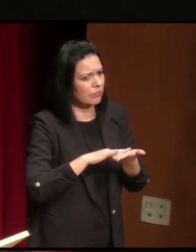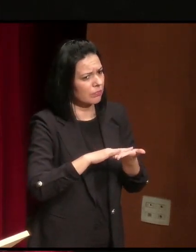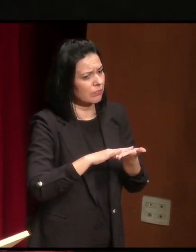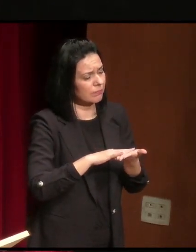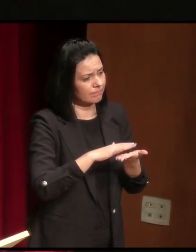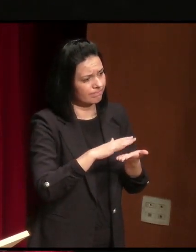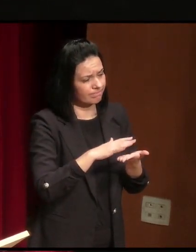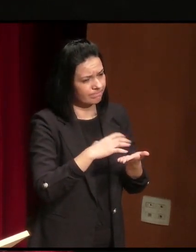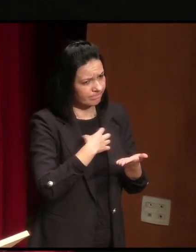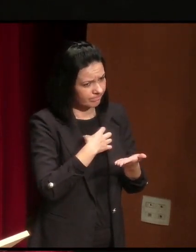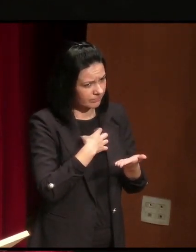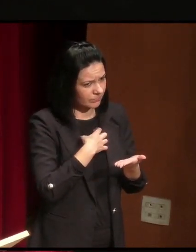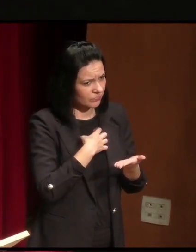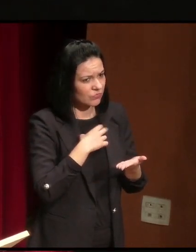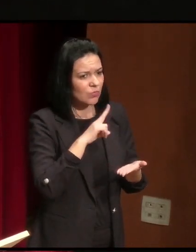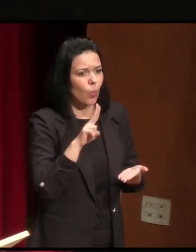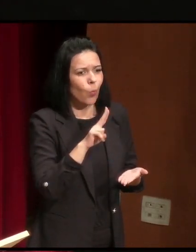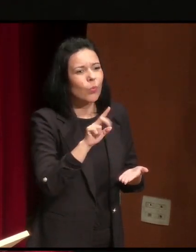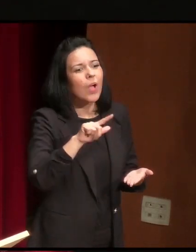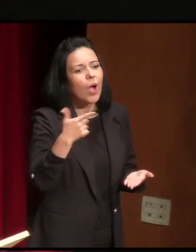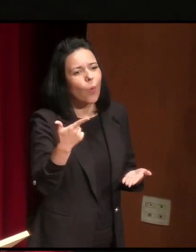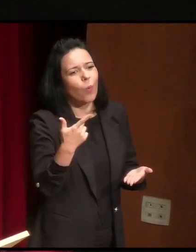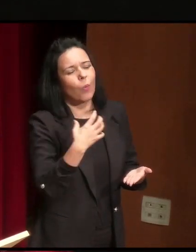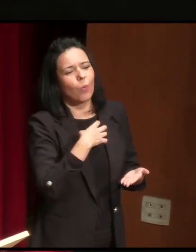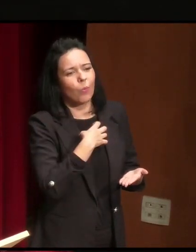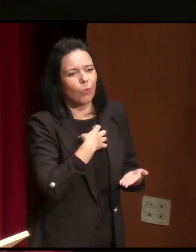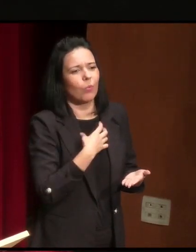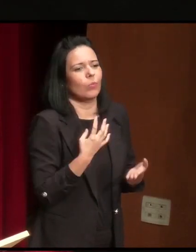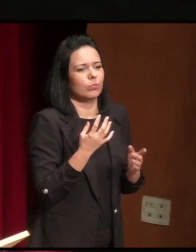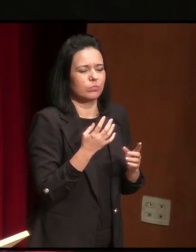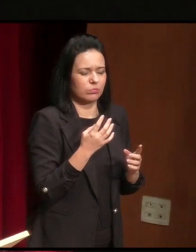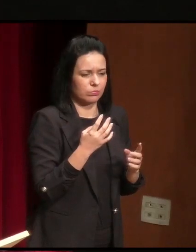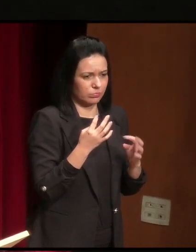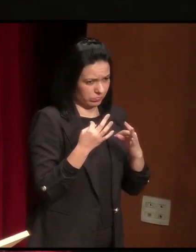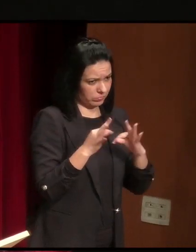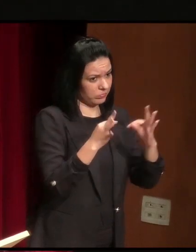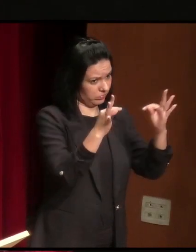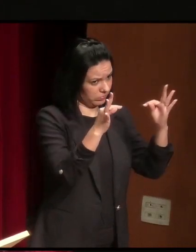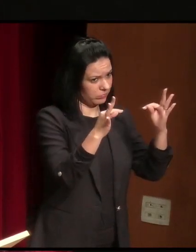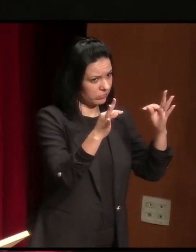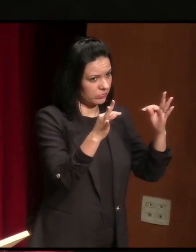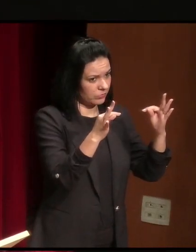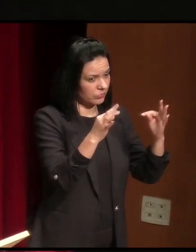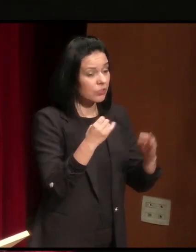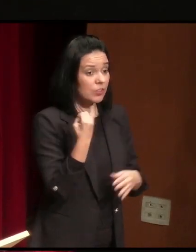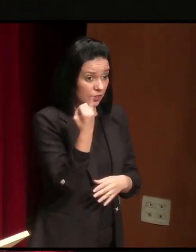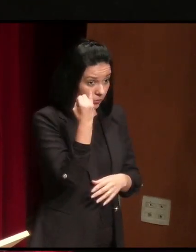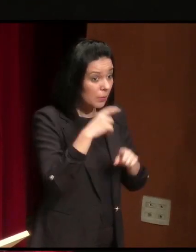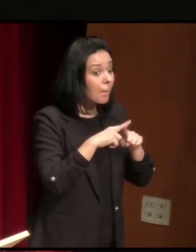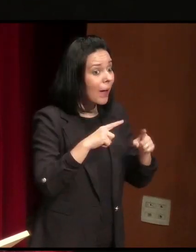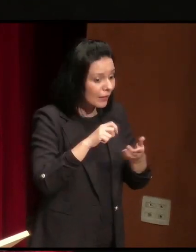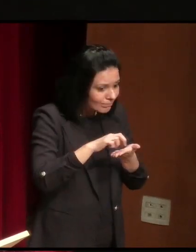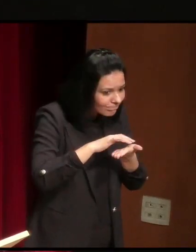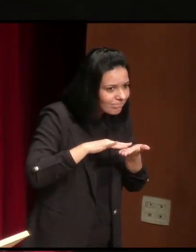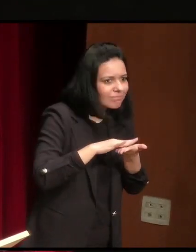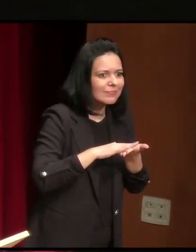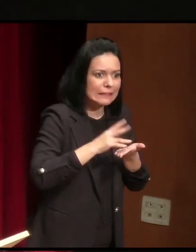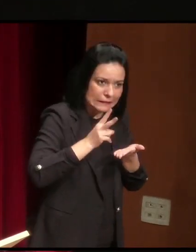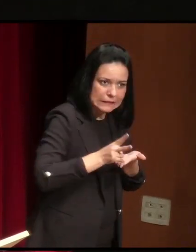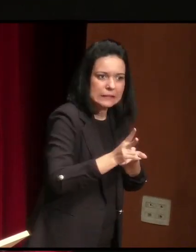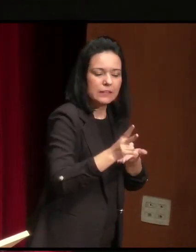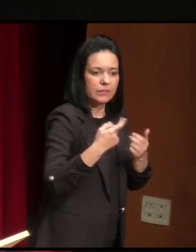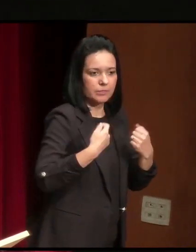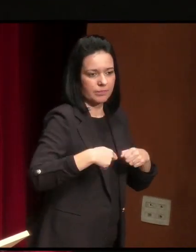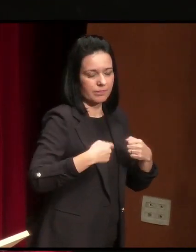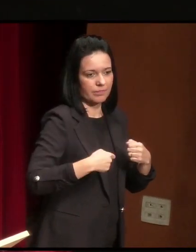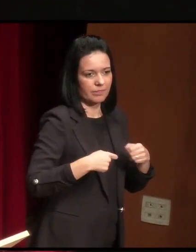brailistas e usarem muito a tecnologia, que é muito importante, o Braille não pode morrer. E a palavra de